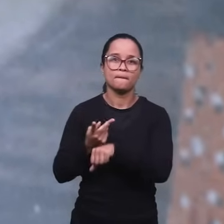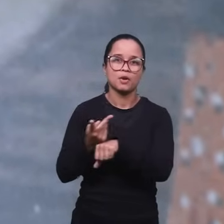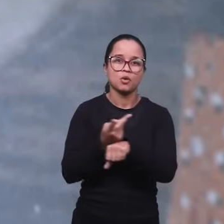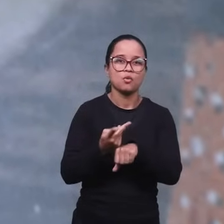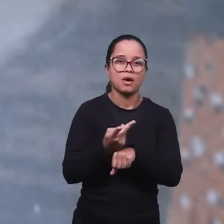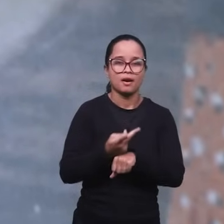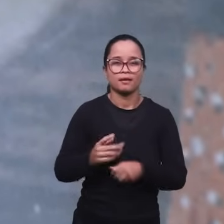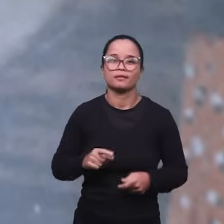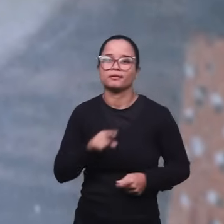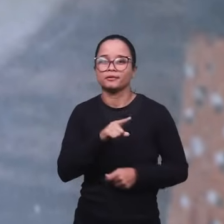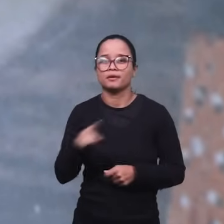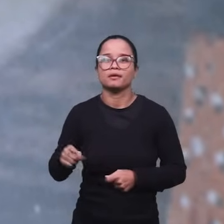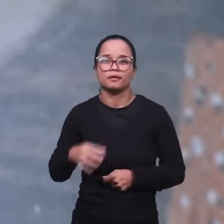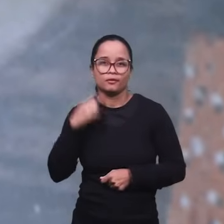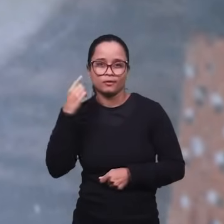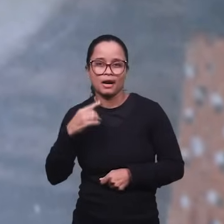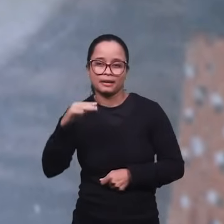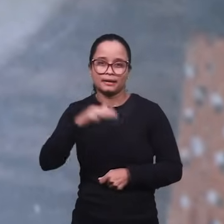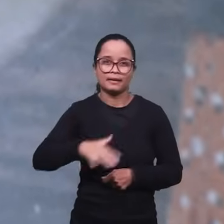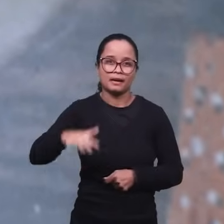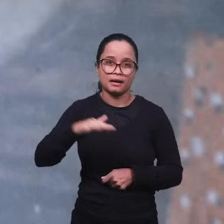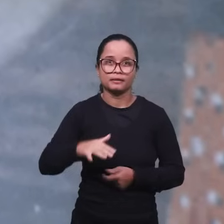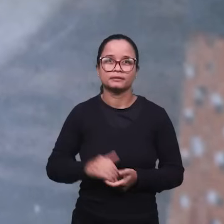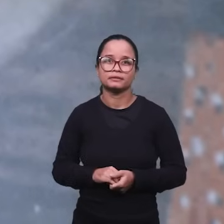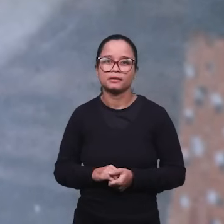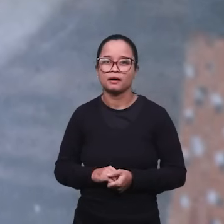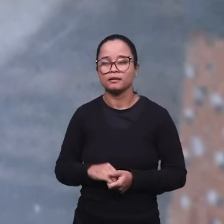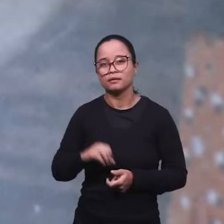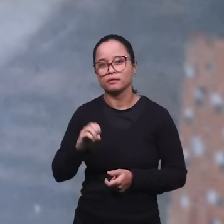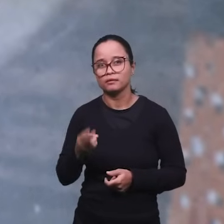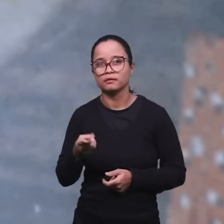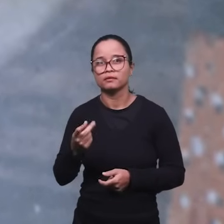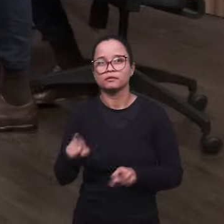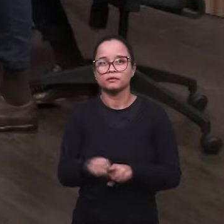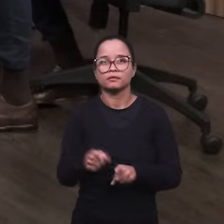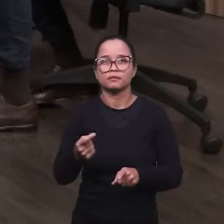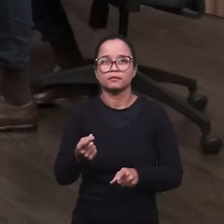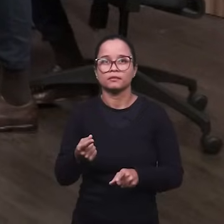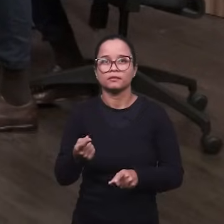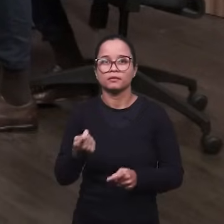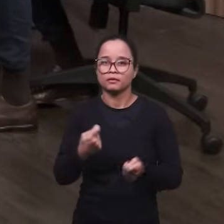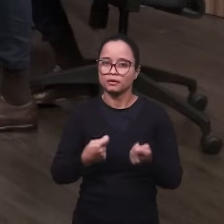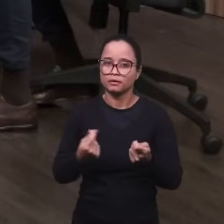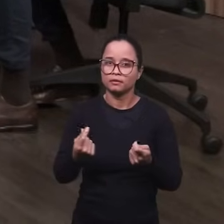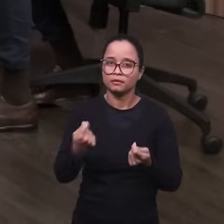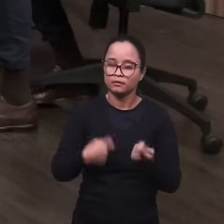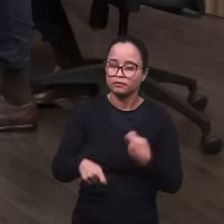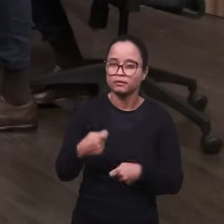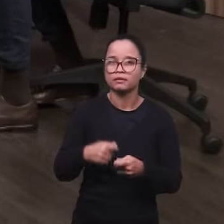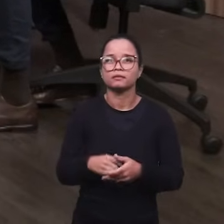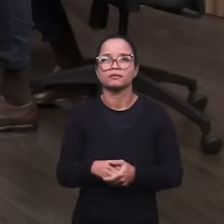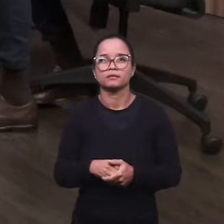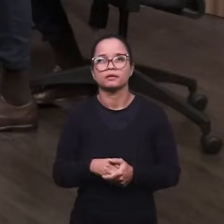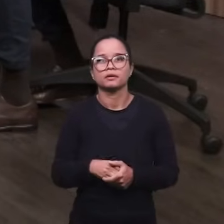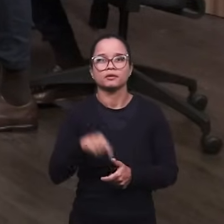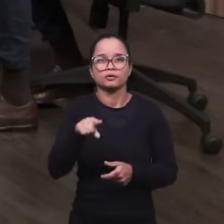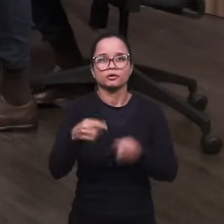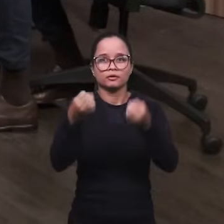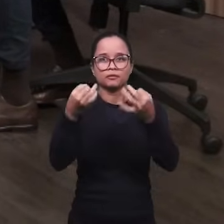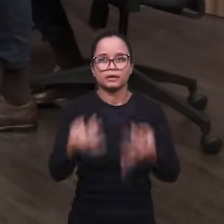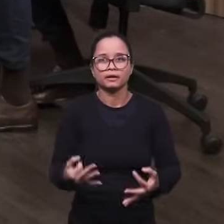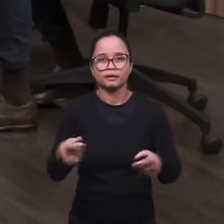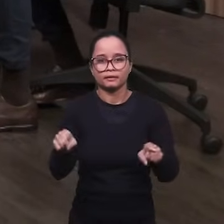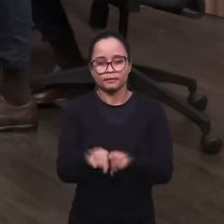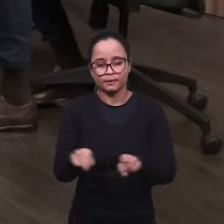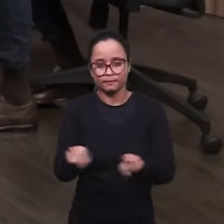um advogado da área previdenciária, Isso. não é isso? Ou um Isso contador, mesmo. que você sugeriu também. O contador para essas questões do que eu